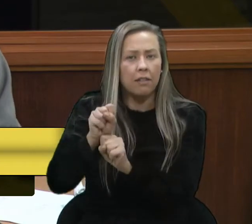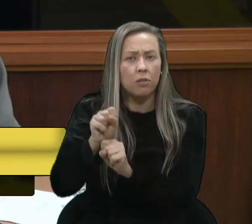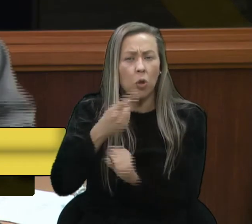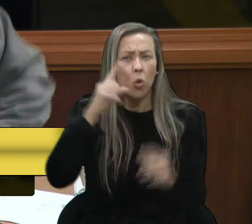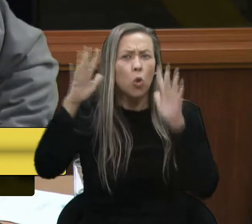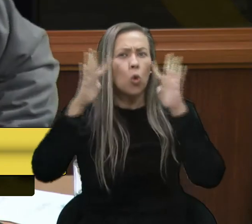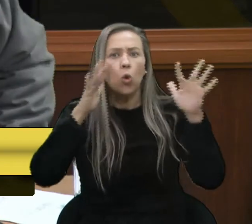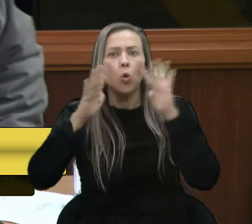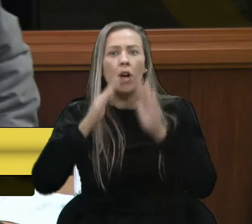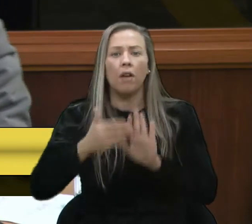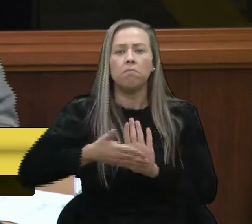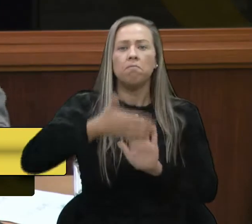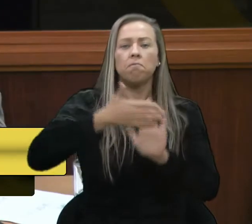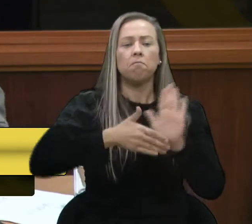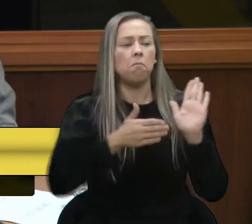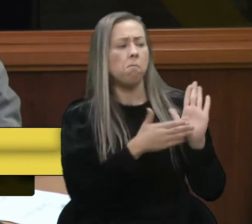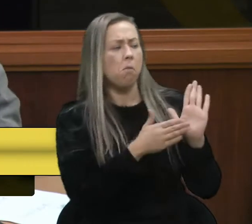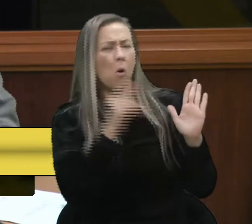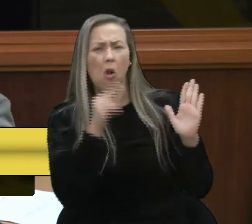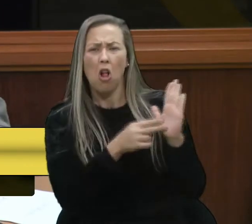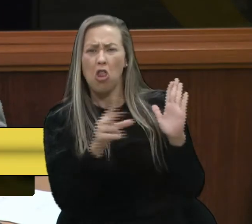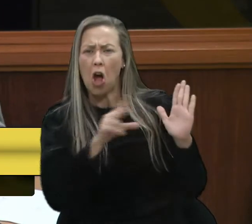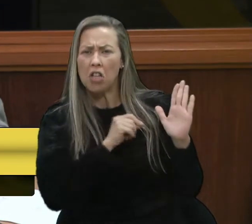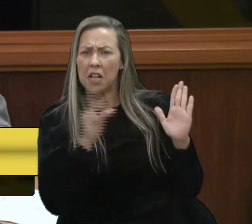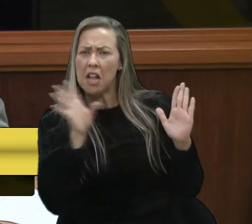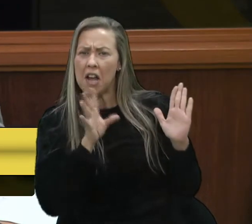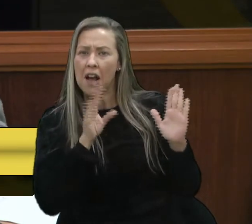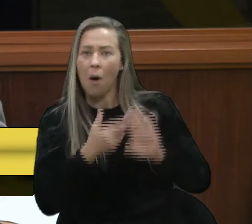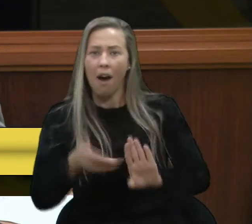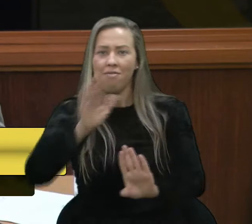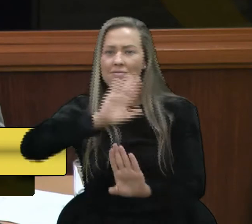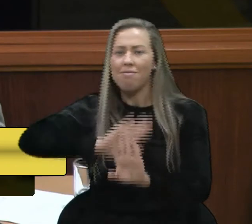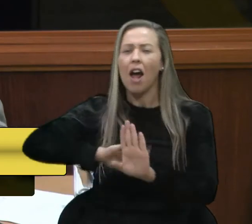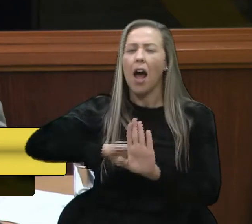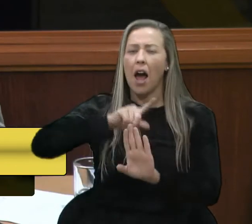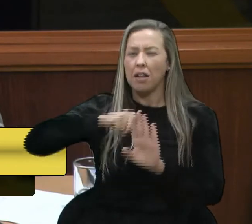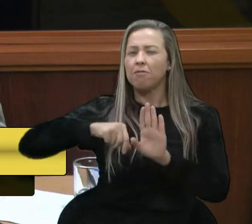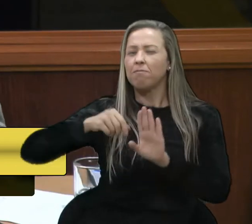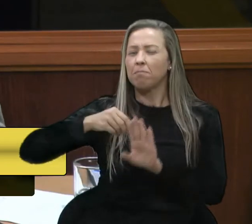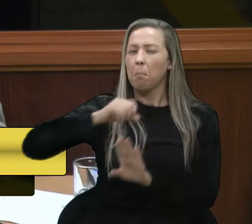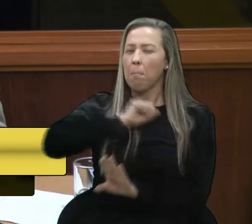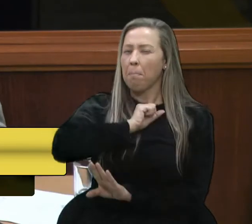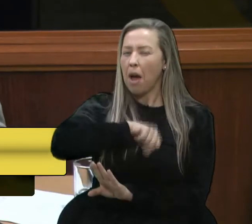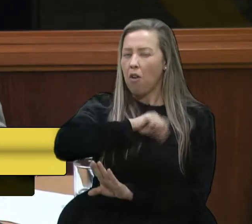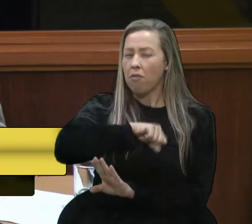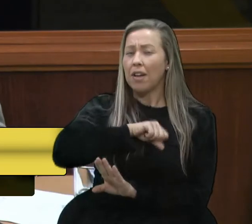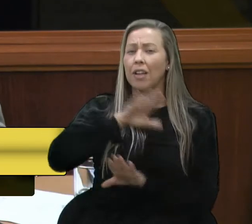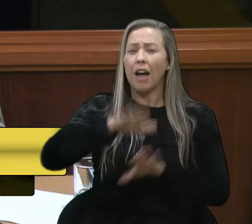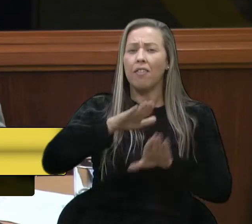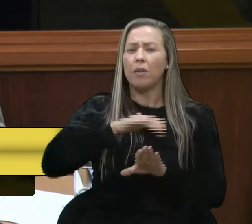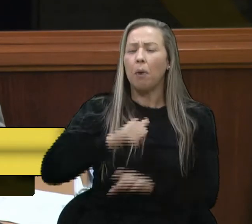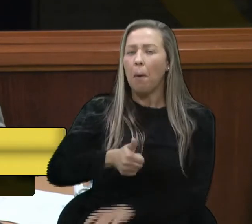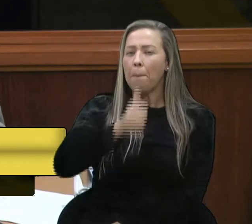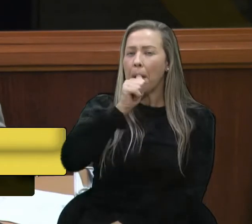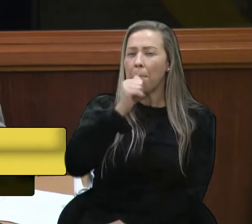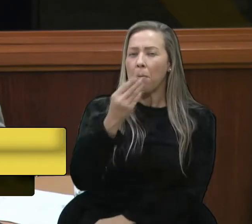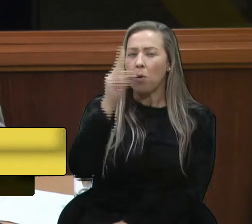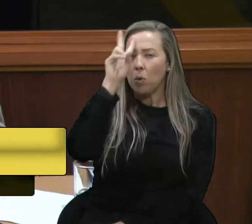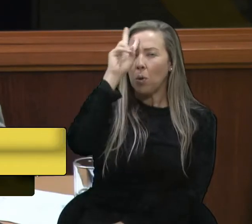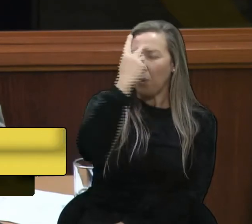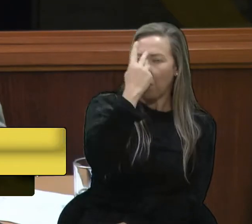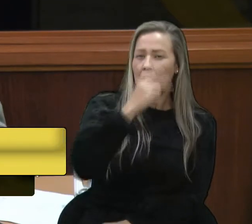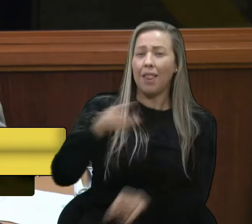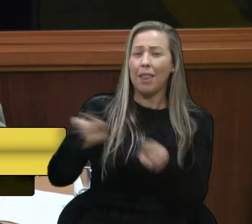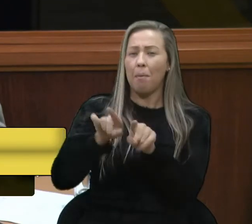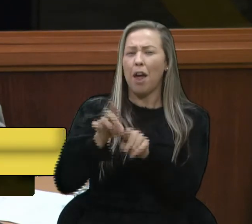né, ele já tem um pouquinho já em mente, mas também a parte quando a pessoa se torna um alcoólatra, a drogadição,